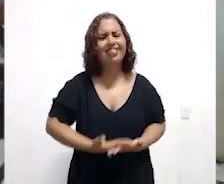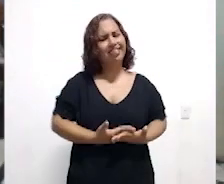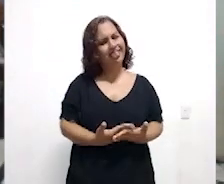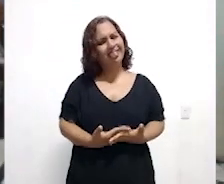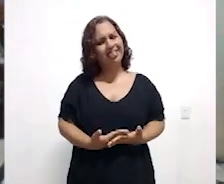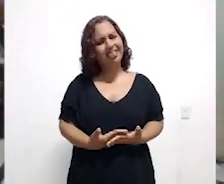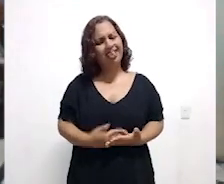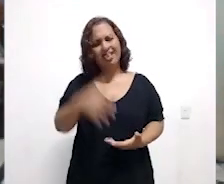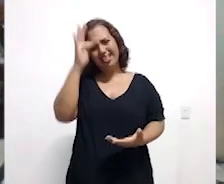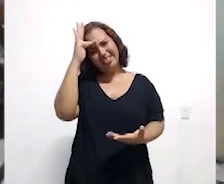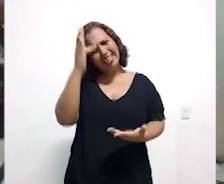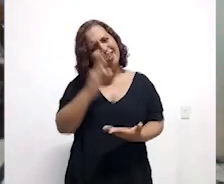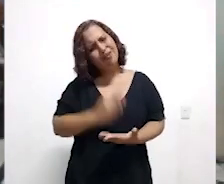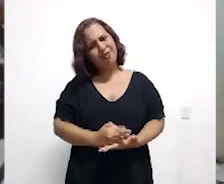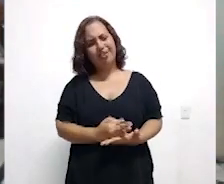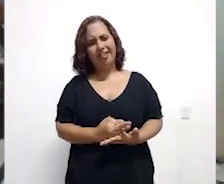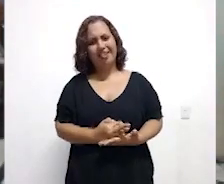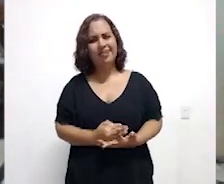Tenha fé.